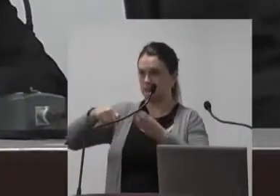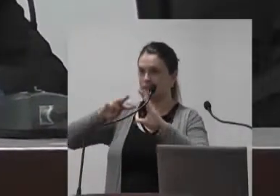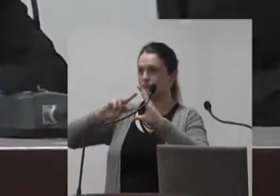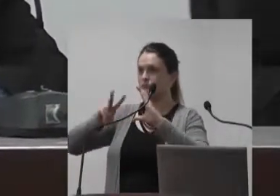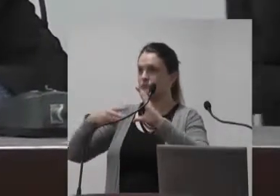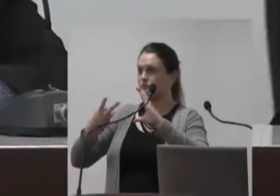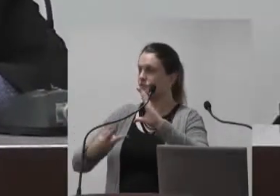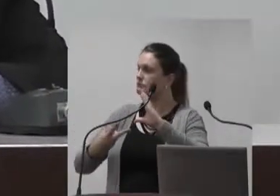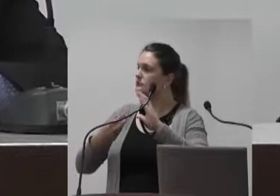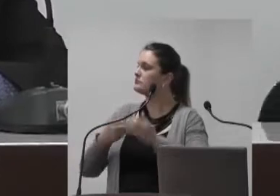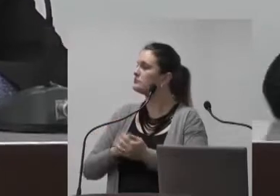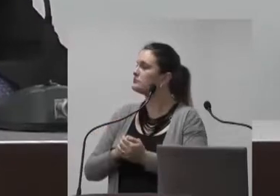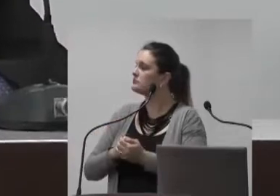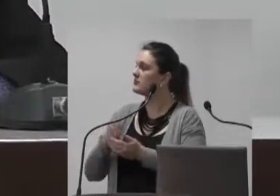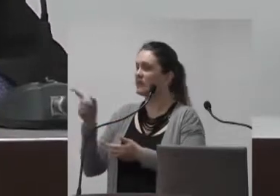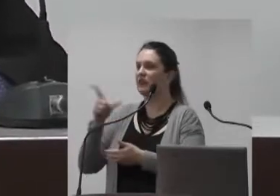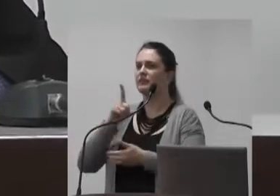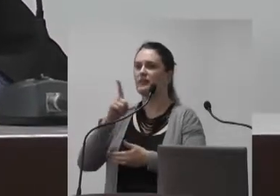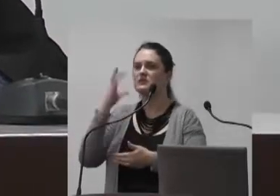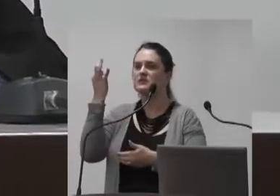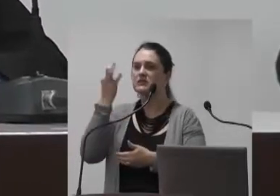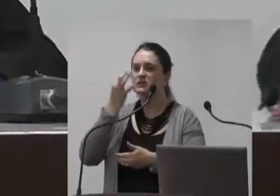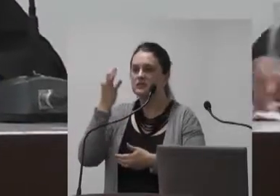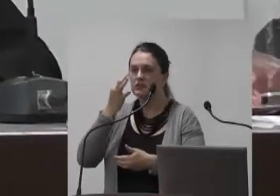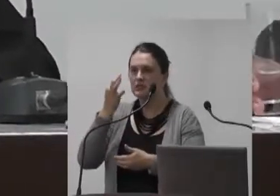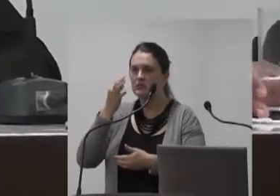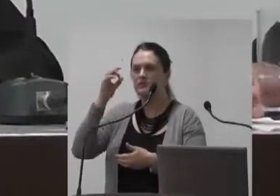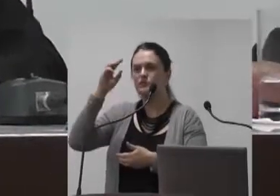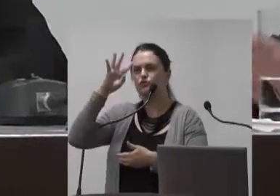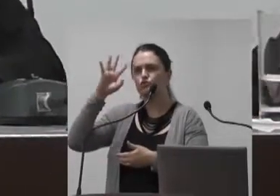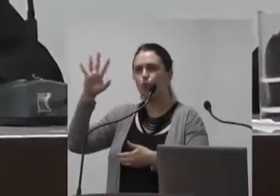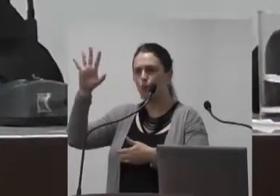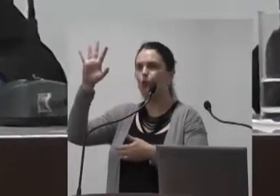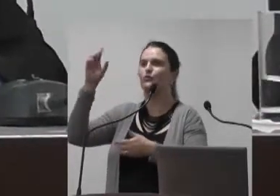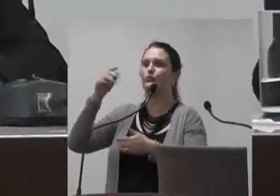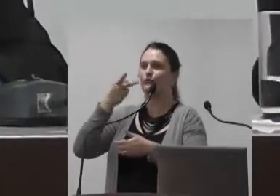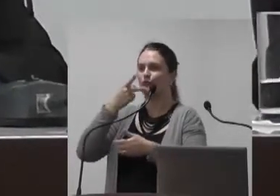Vereadores. E eu tenho certeza, Tati, que teu sonho foi